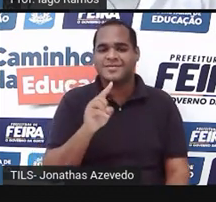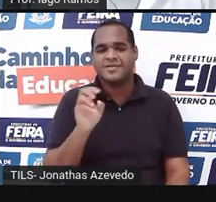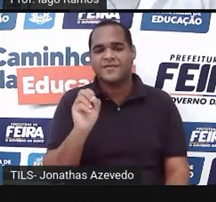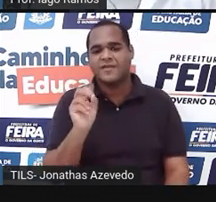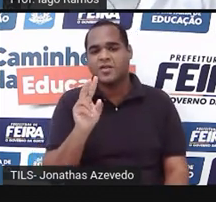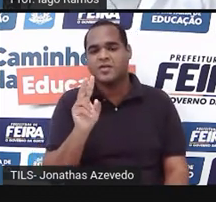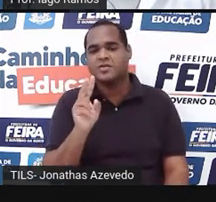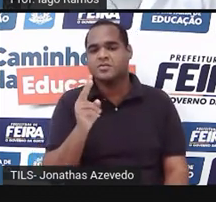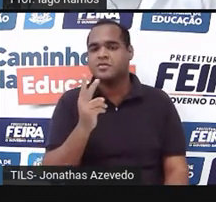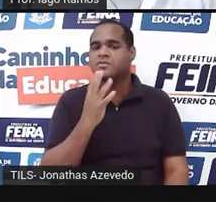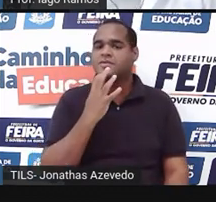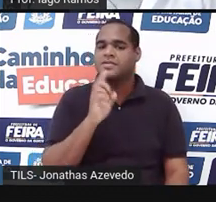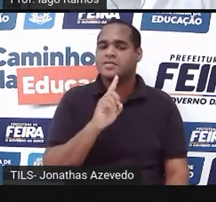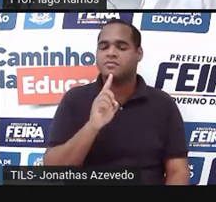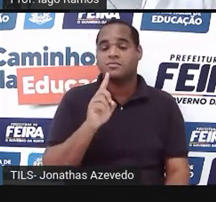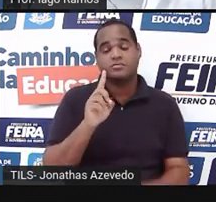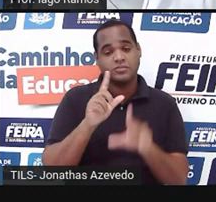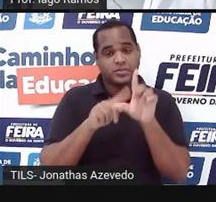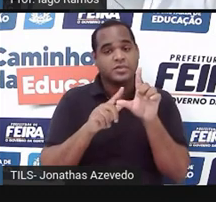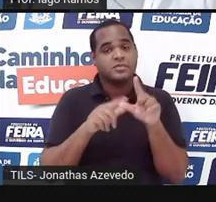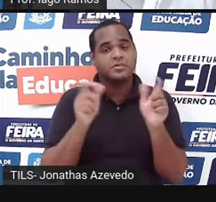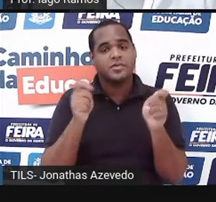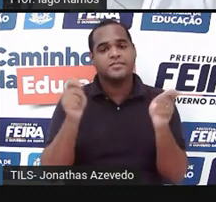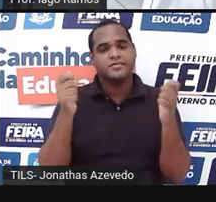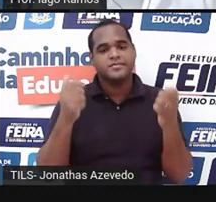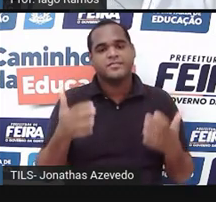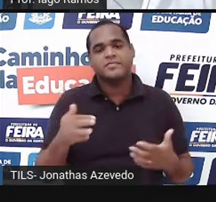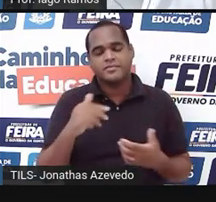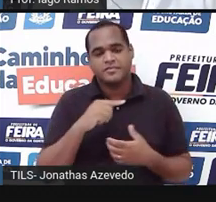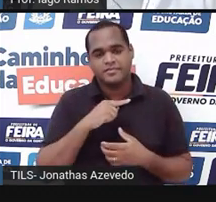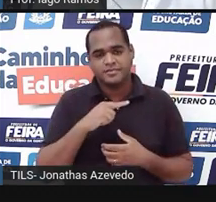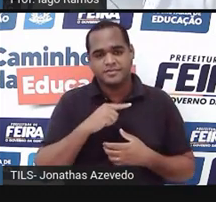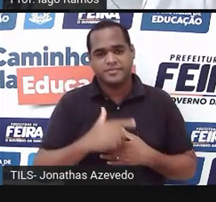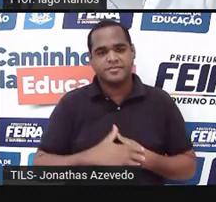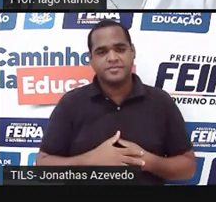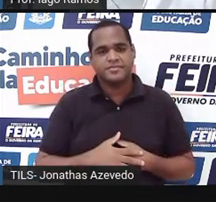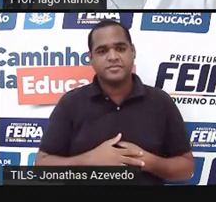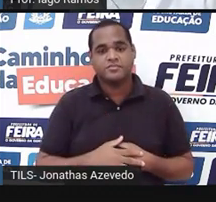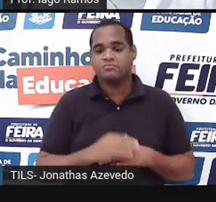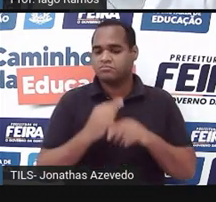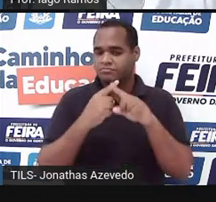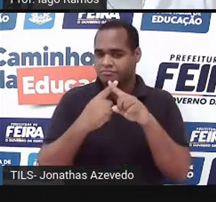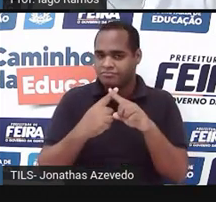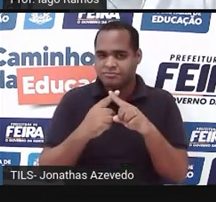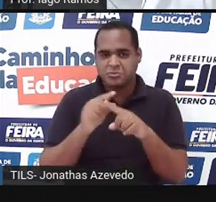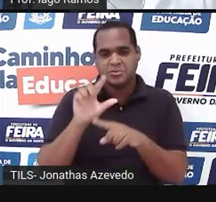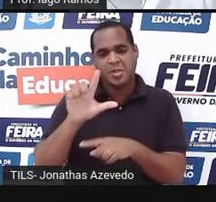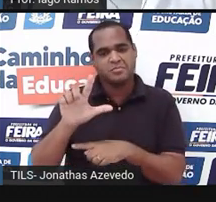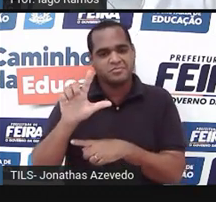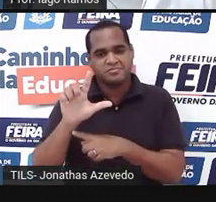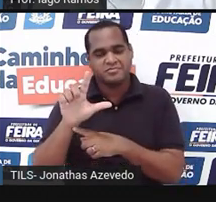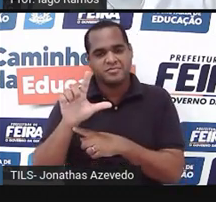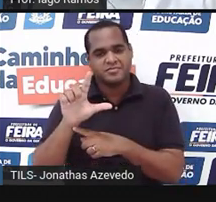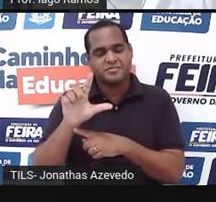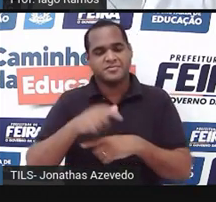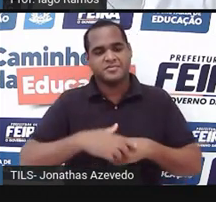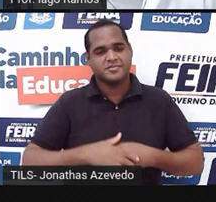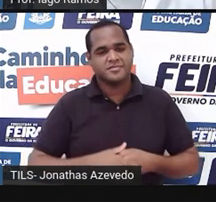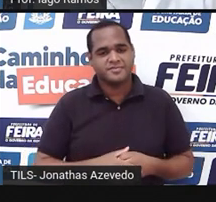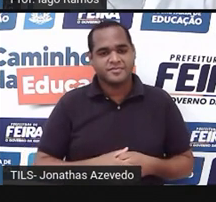valor desconhecido usar uma letra Então a gente vai pensar que você abasteceu x litros tá